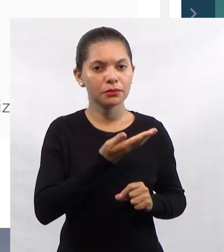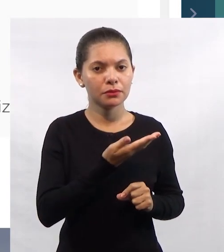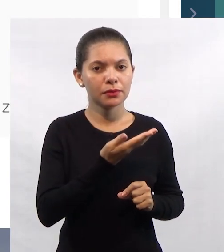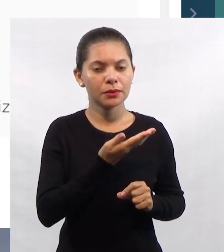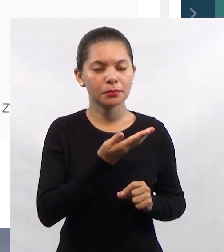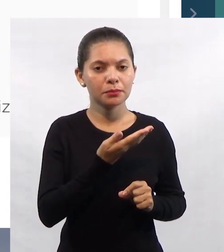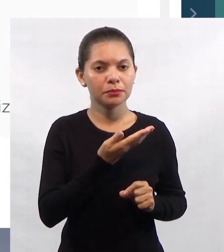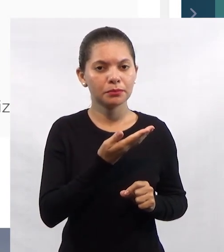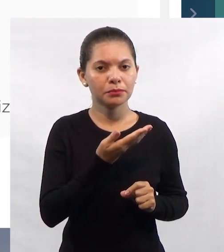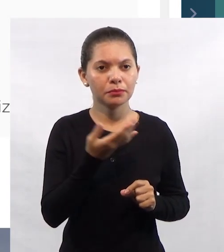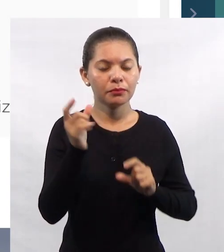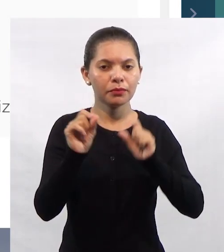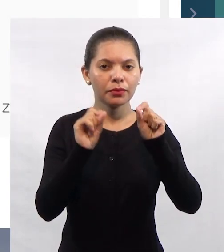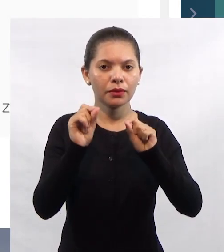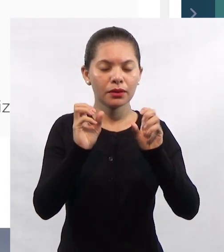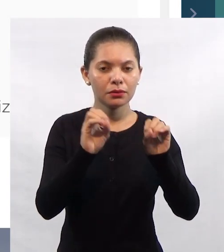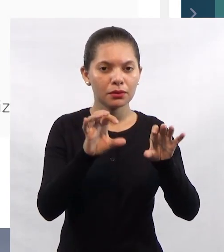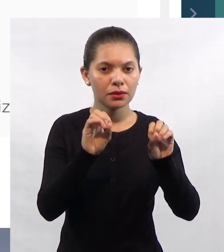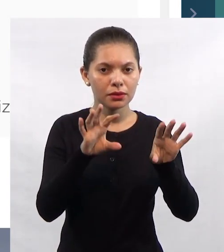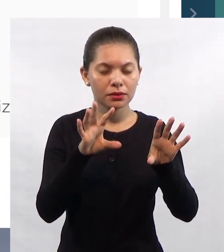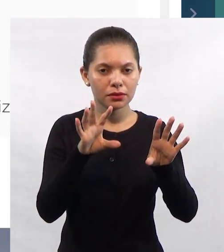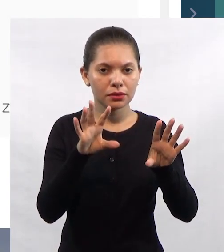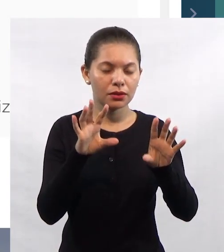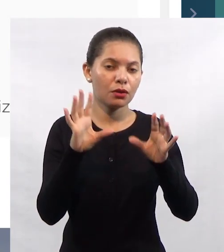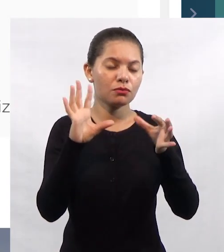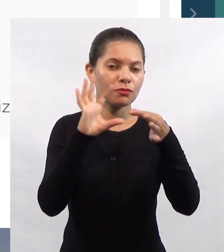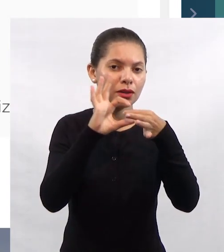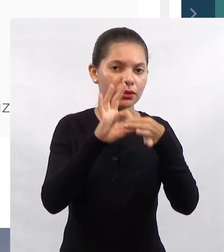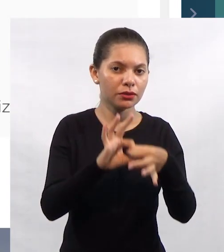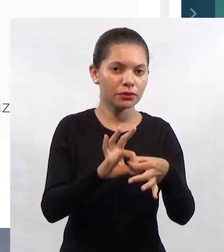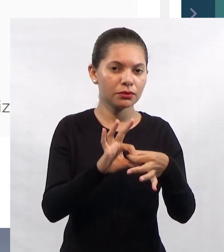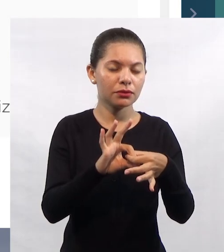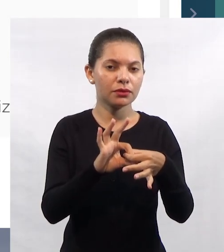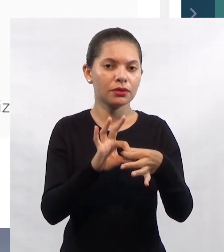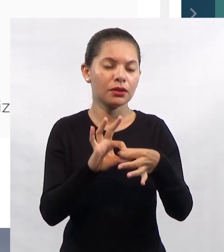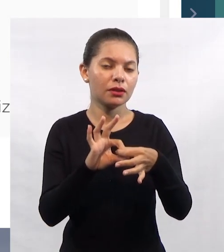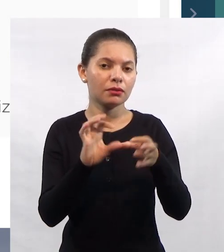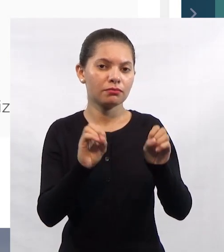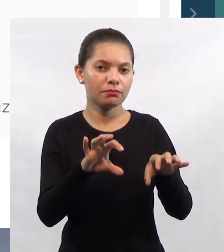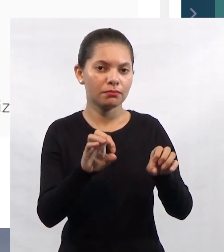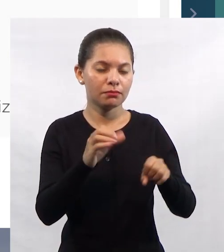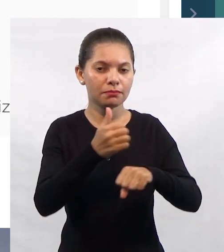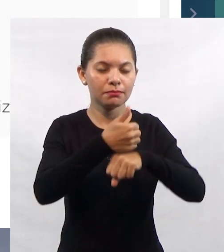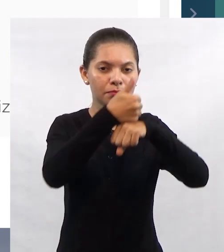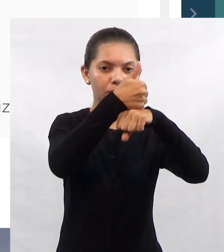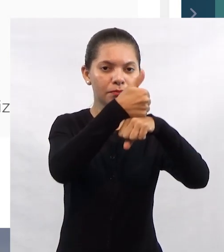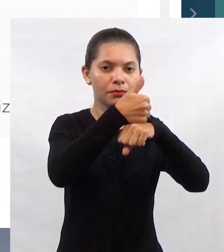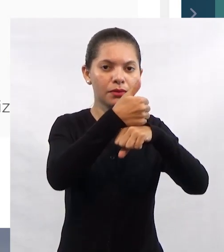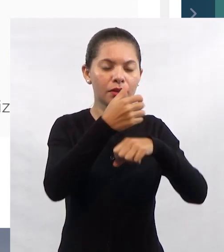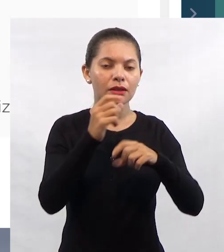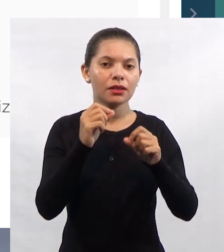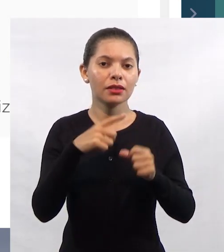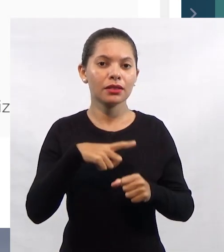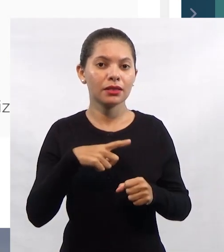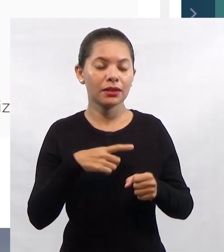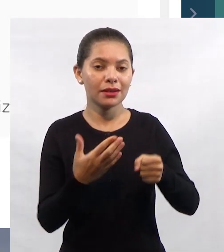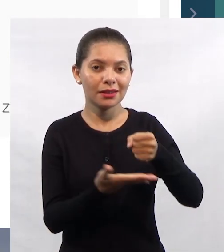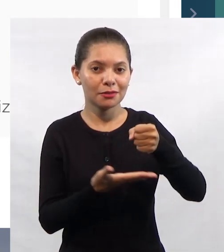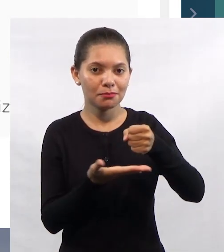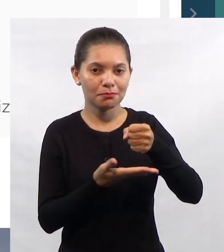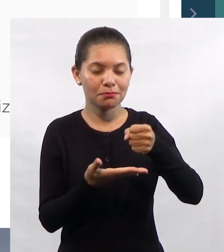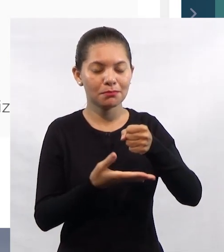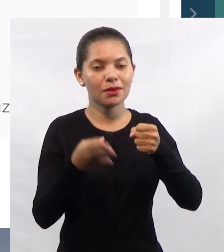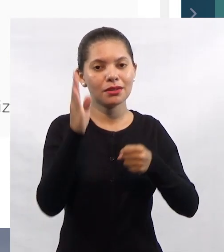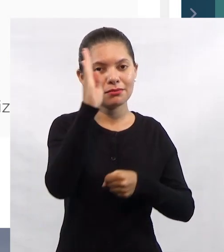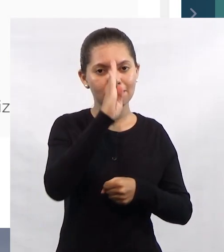observar com relação à educação de jovens e adultos. A educação de jovens e adultos deve ser articulada à educação profissional e para isso tem o quê? A